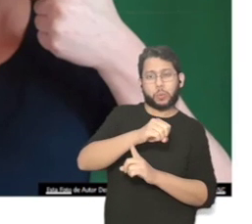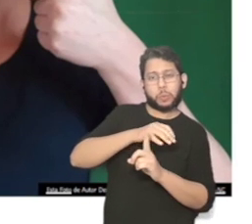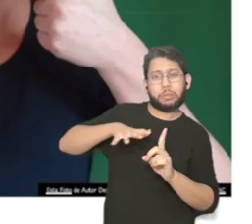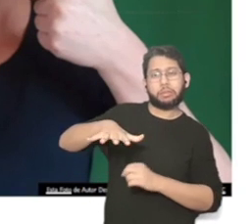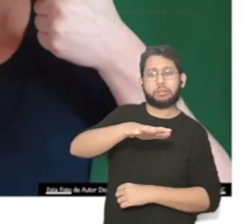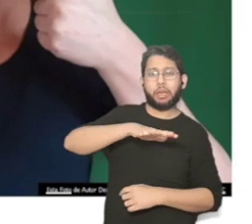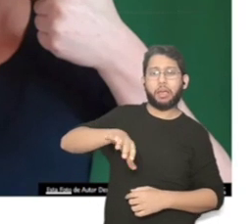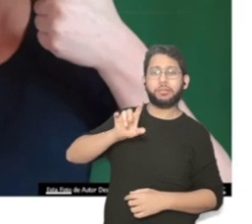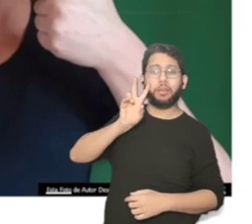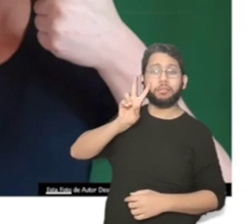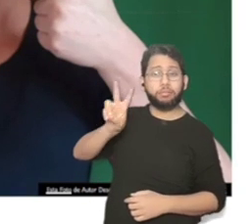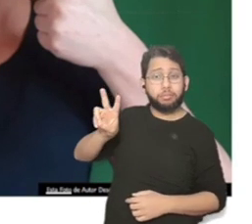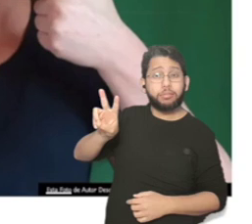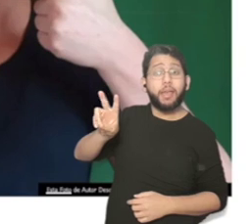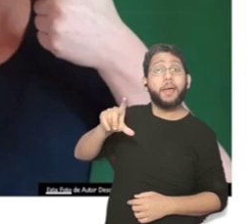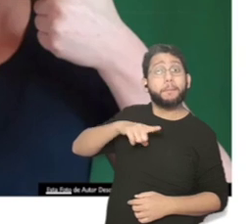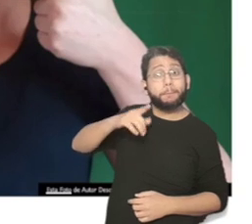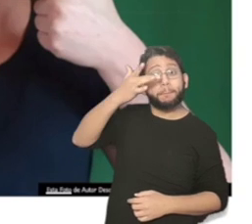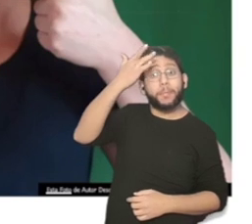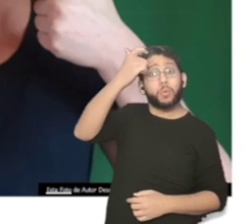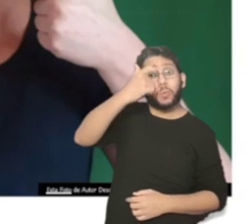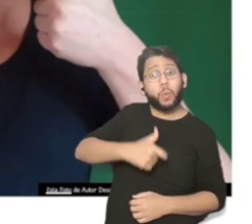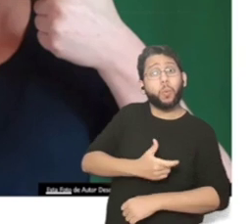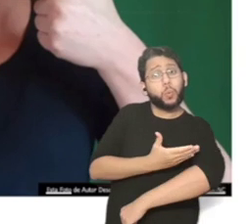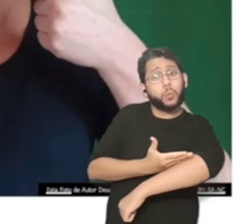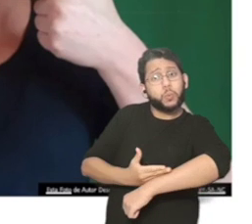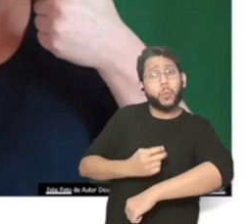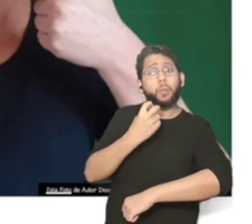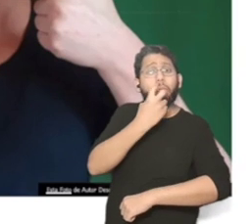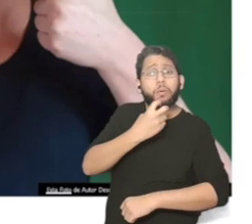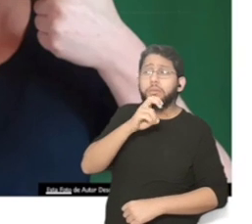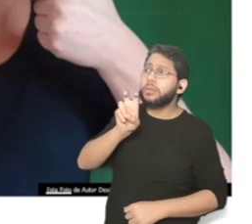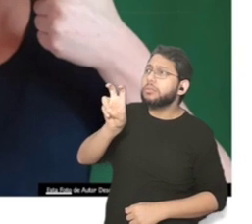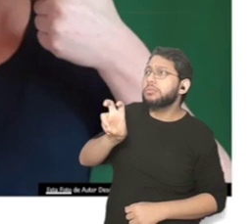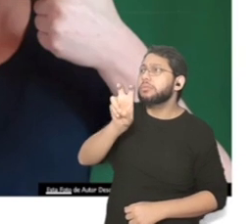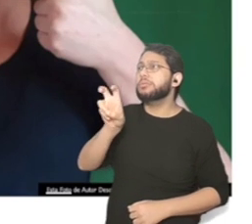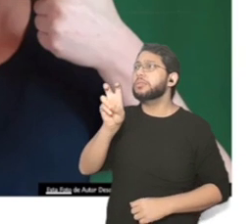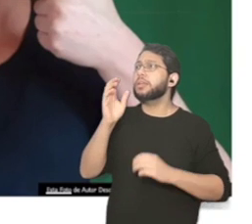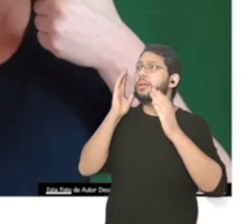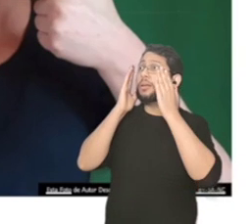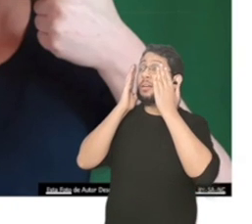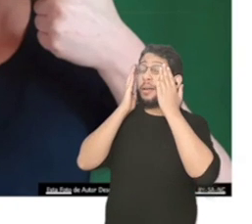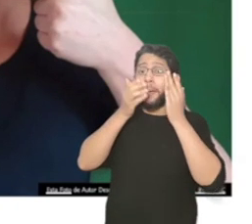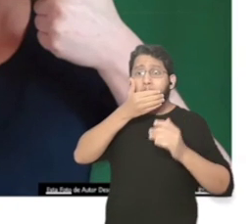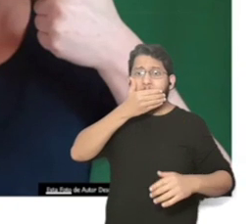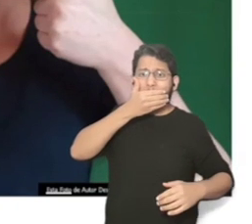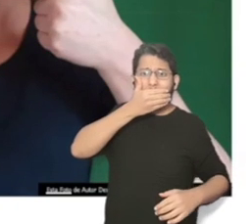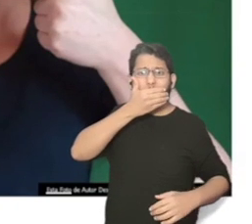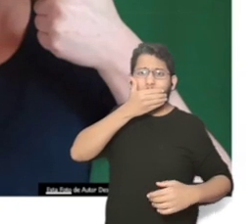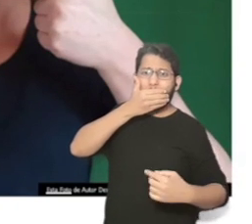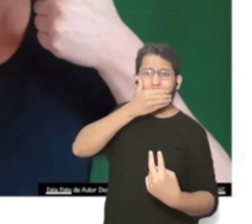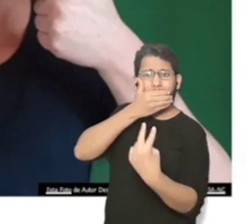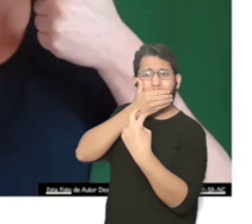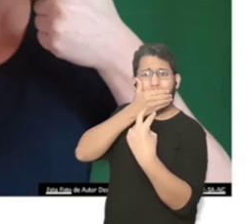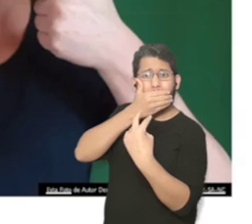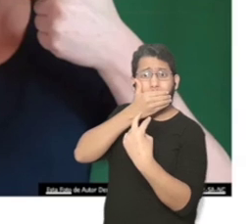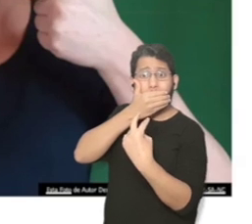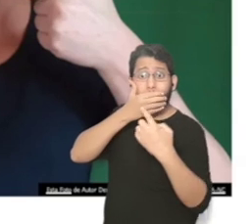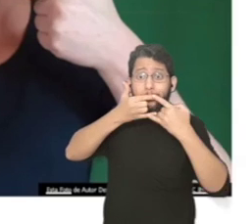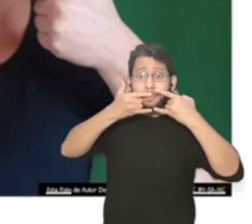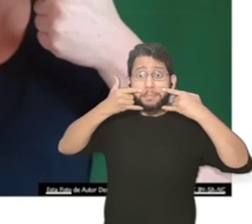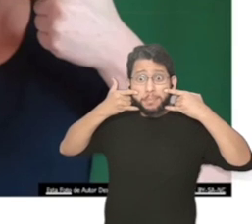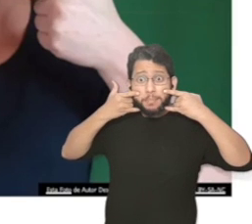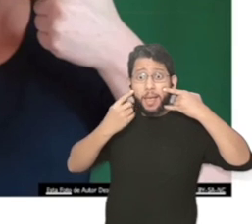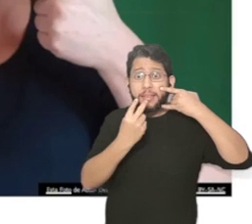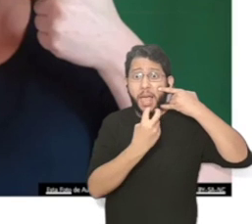labial vai se dar muito melhor no mundo, vai se sentir adaptado, vai se sentir acolhido, não vai enfrentar desafios nessa sociedade, e que o surdo que usa